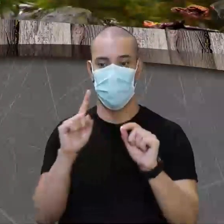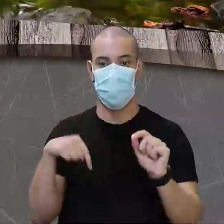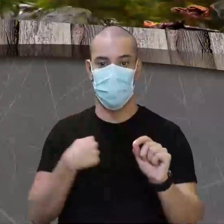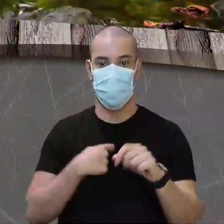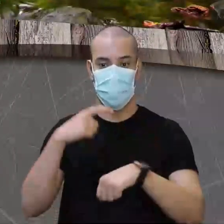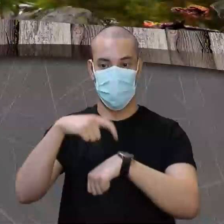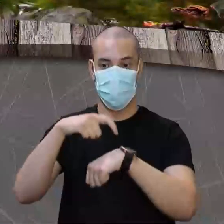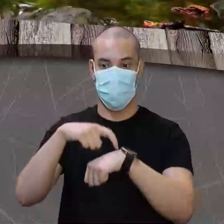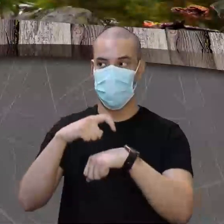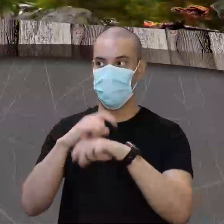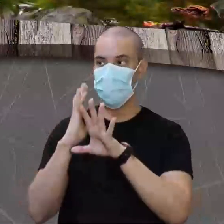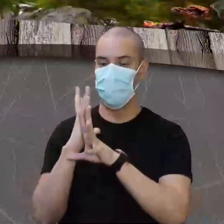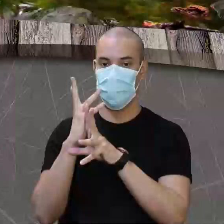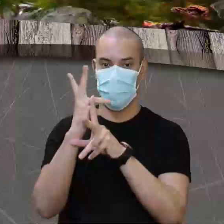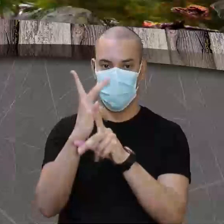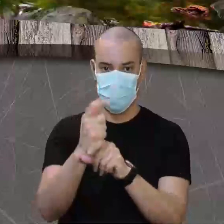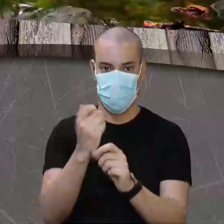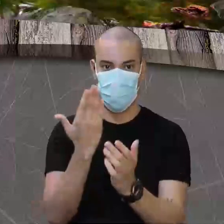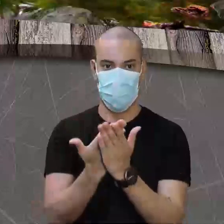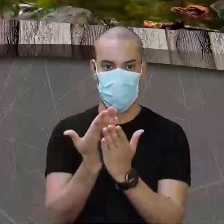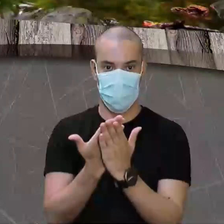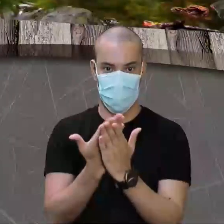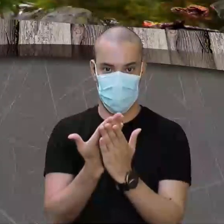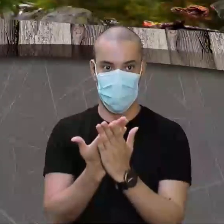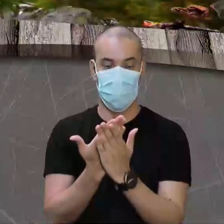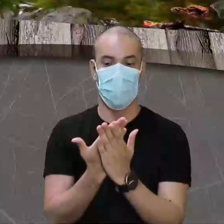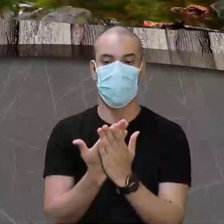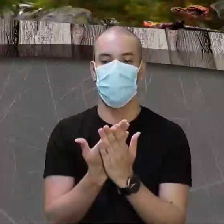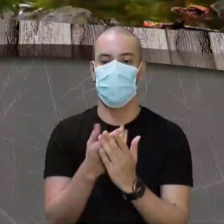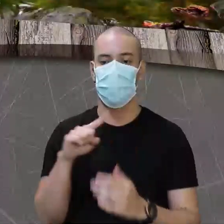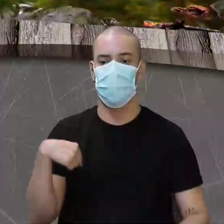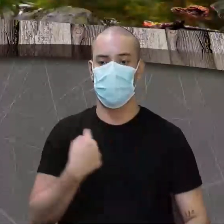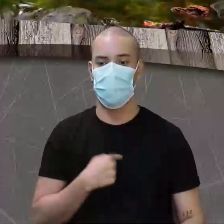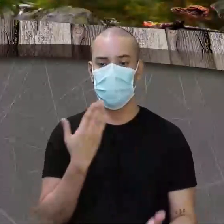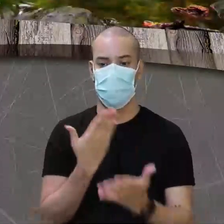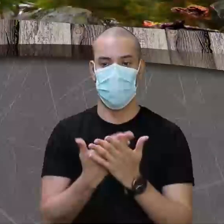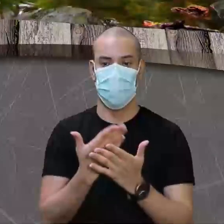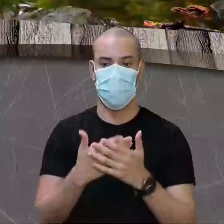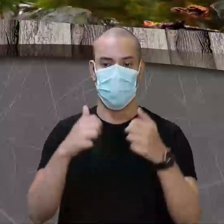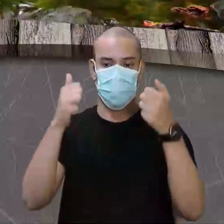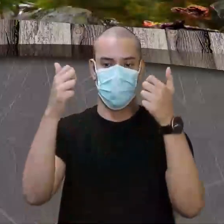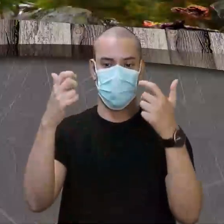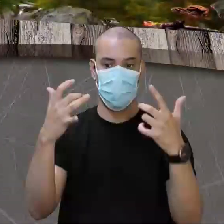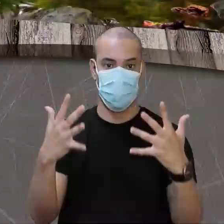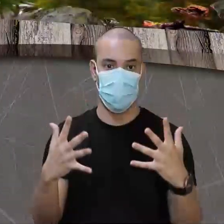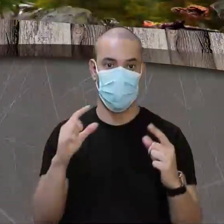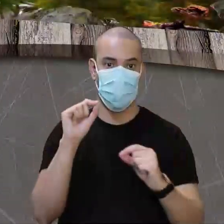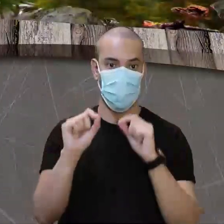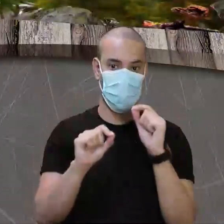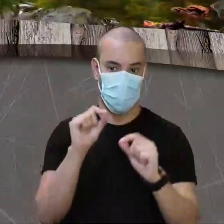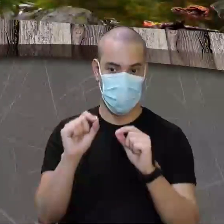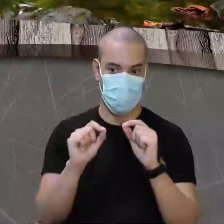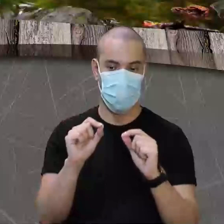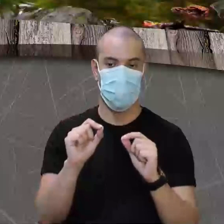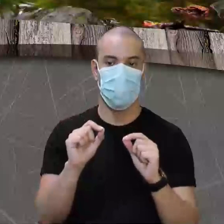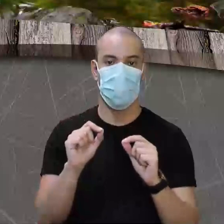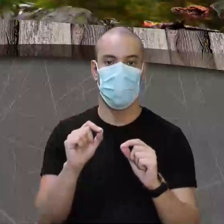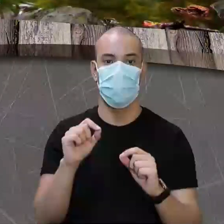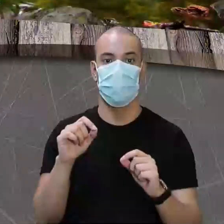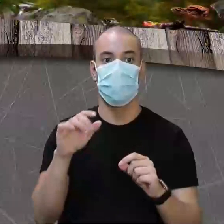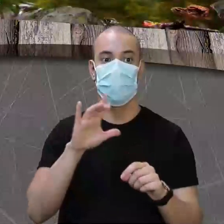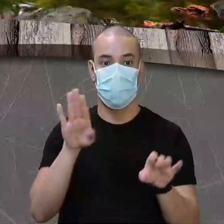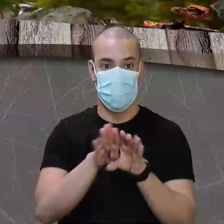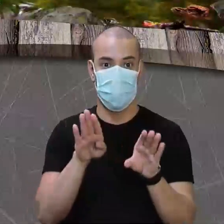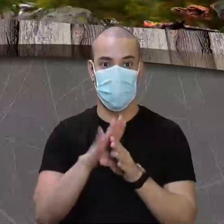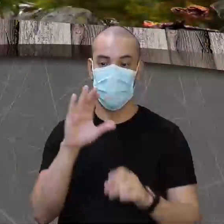aquele momento de revisão da nossa aula. A nossa aula falamos sobre cadeia e teia alimentar, não é? Mas essa